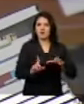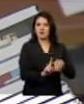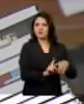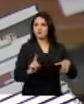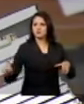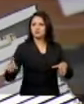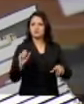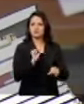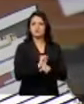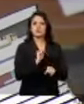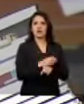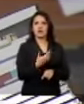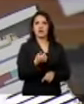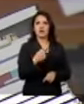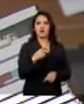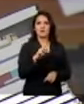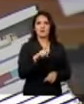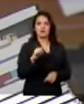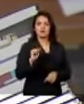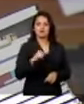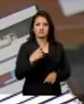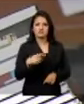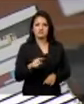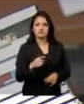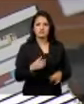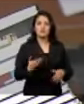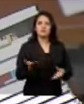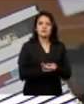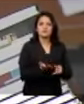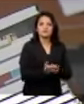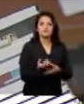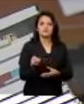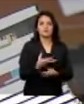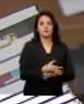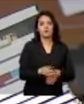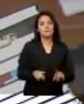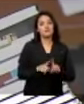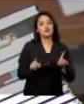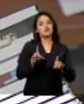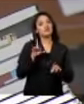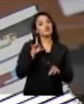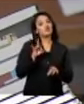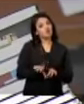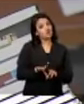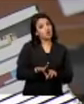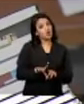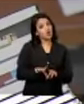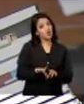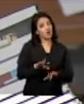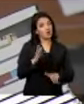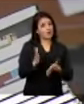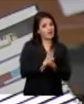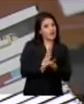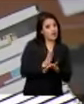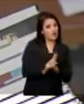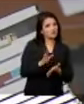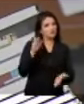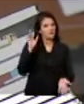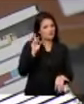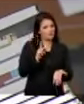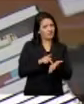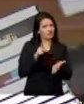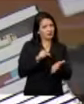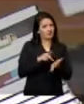apelação, reservando-se o recolhimento aos casos verdadeiramente enquadráveis, porque não é